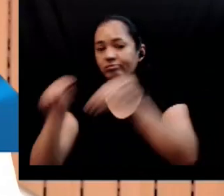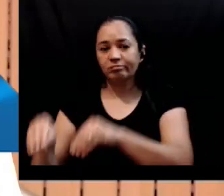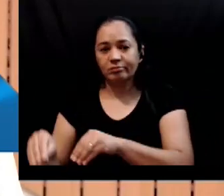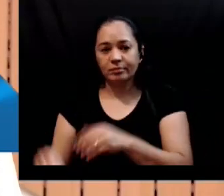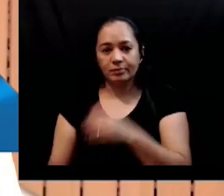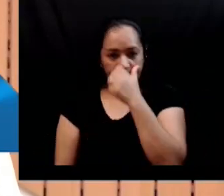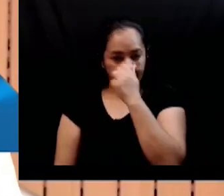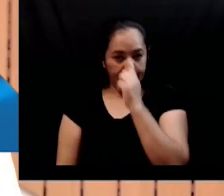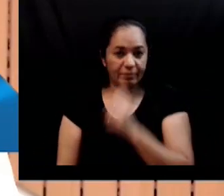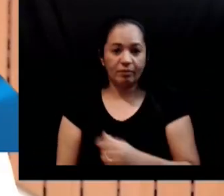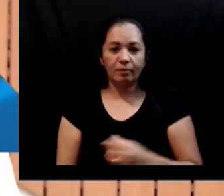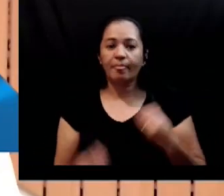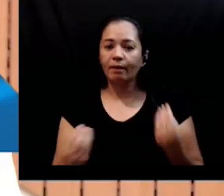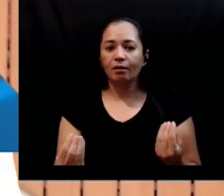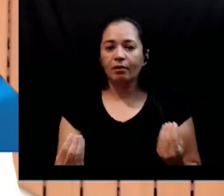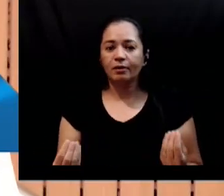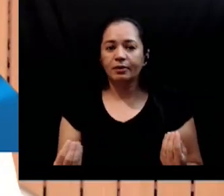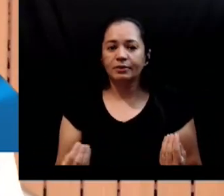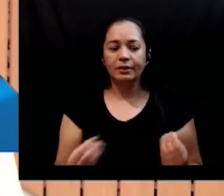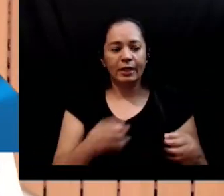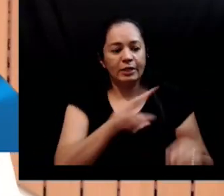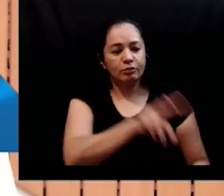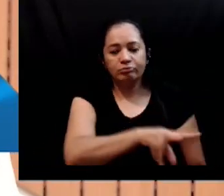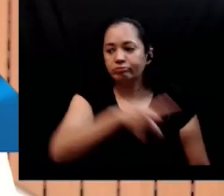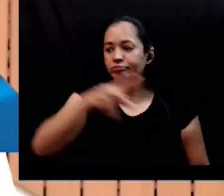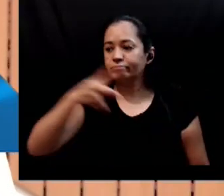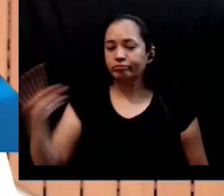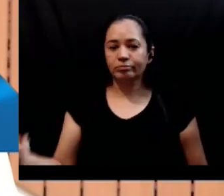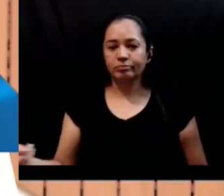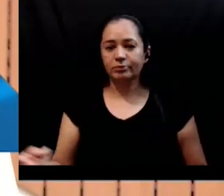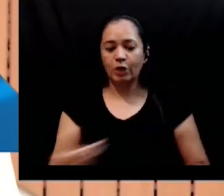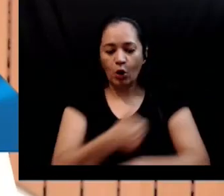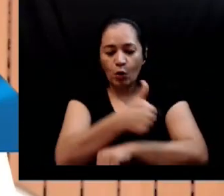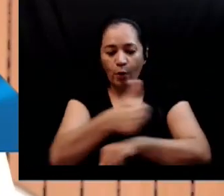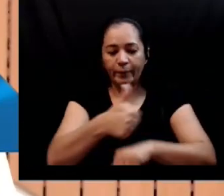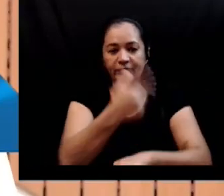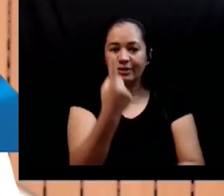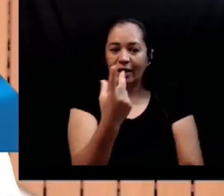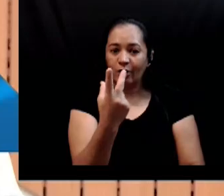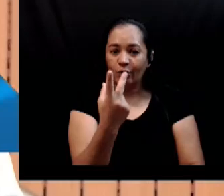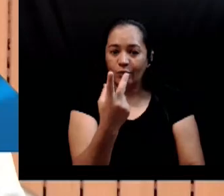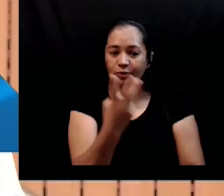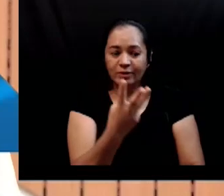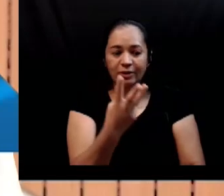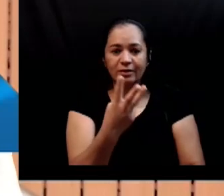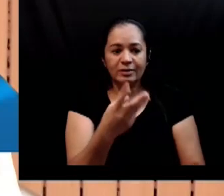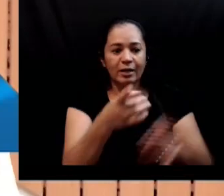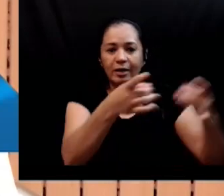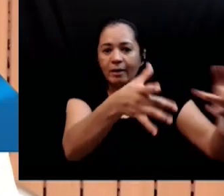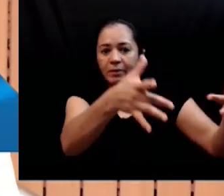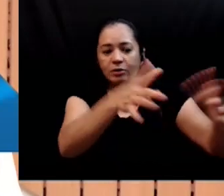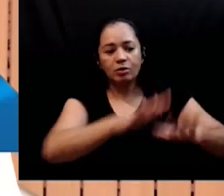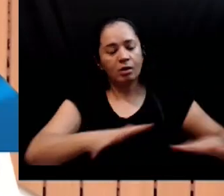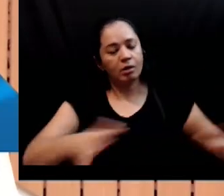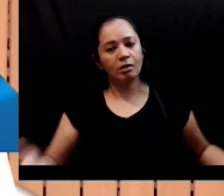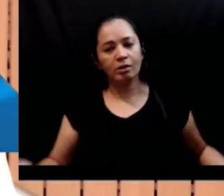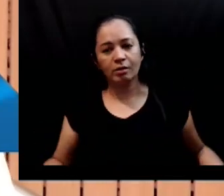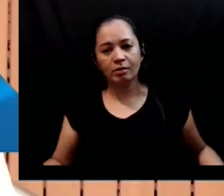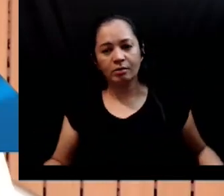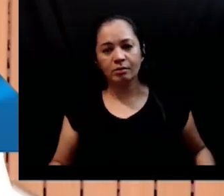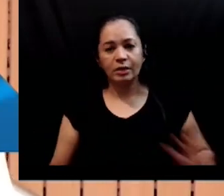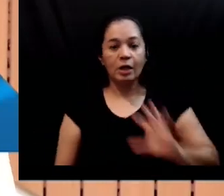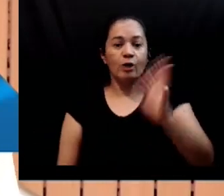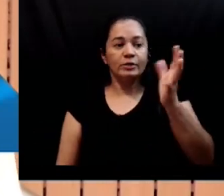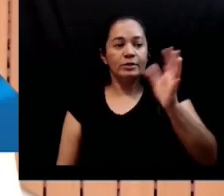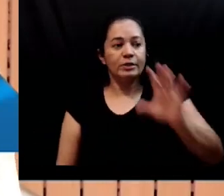pessoas, transferir esses profissionais e deixar desassistida toda essa região. E está acontecendo isso por conta